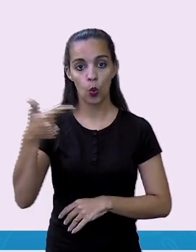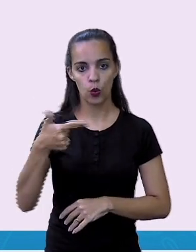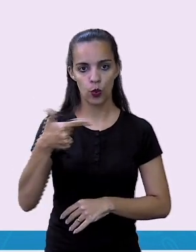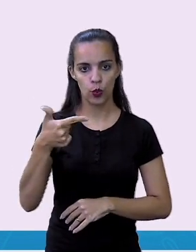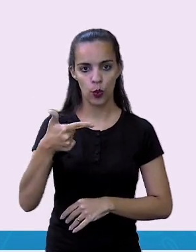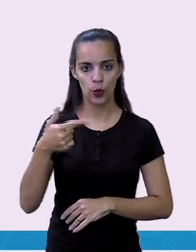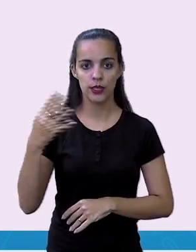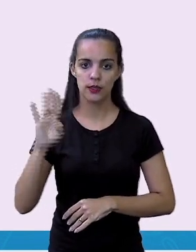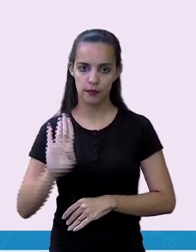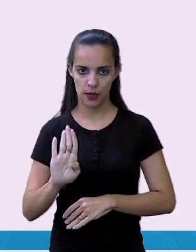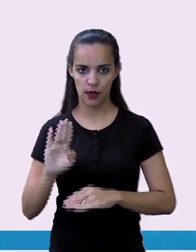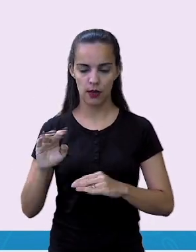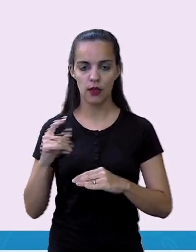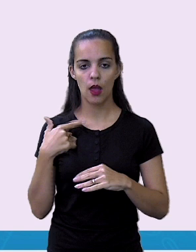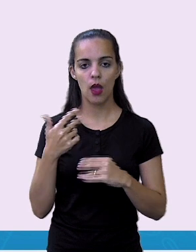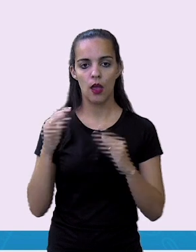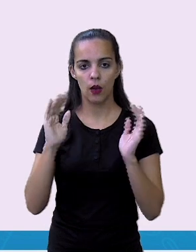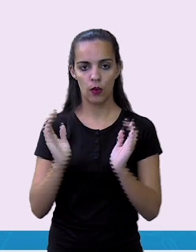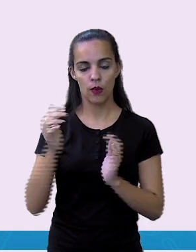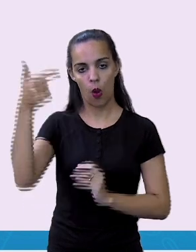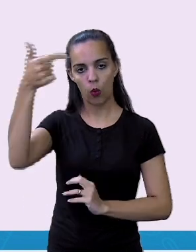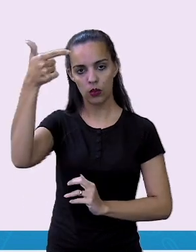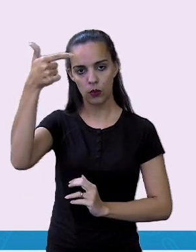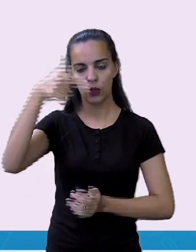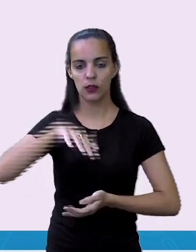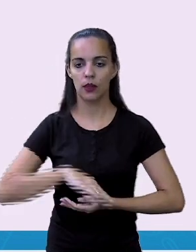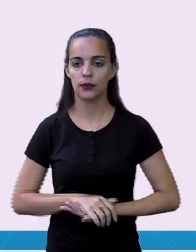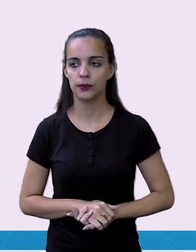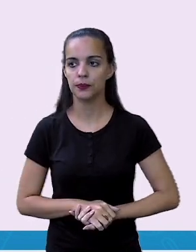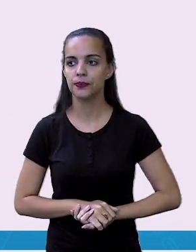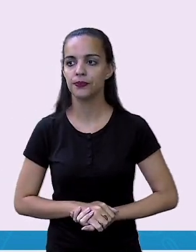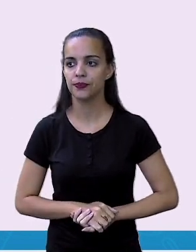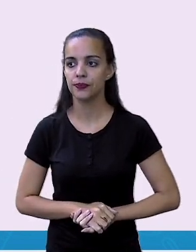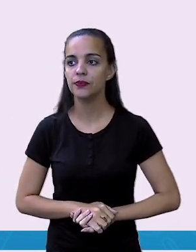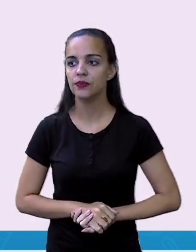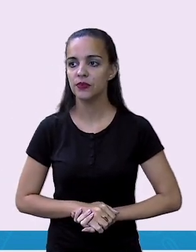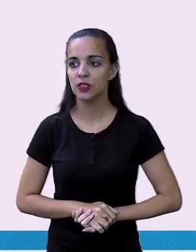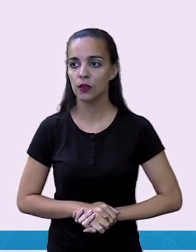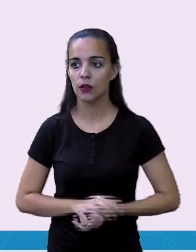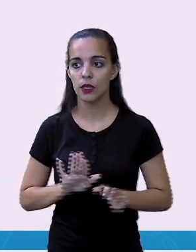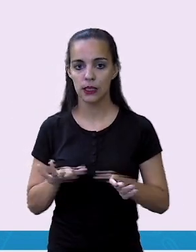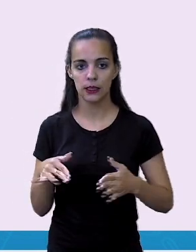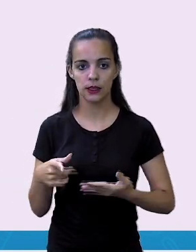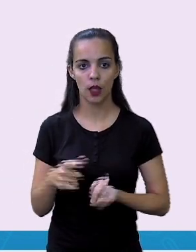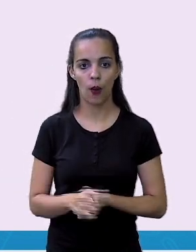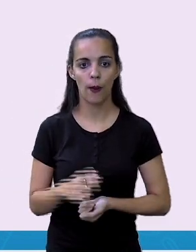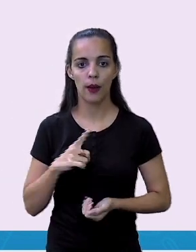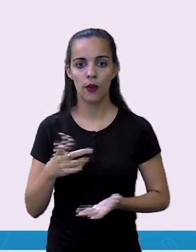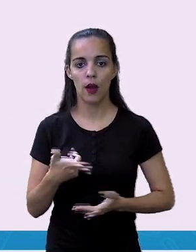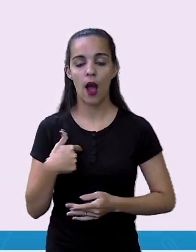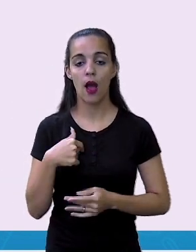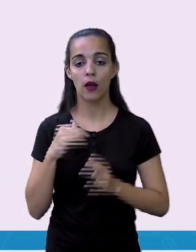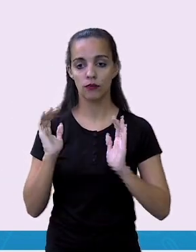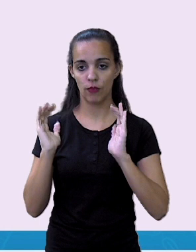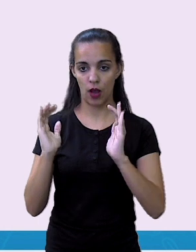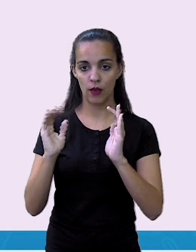2B, porém ao quadrado, certo? Então, a forma fatorada vai